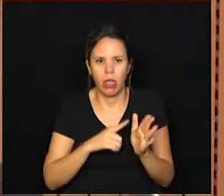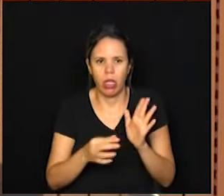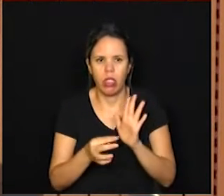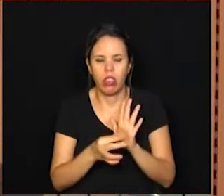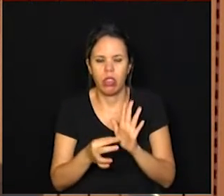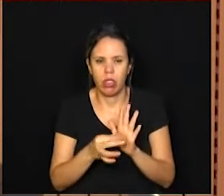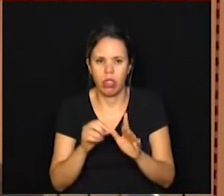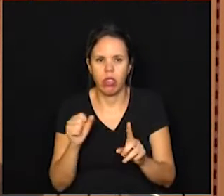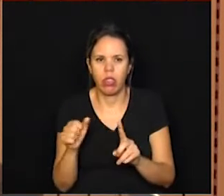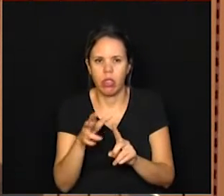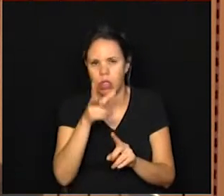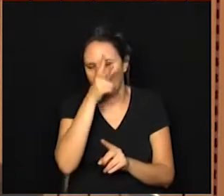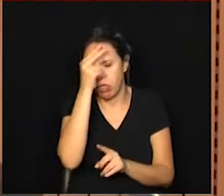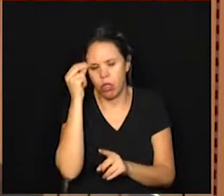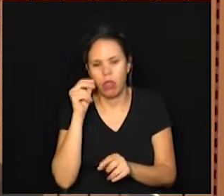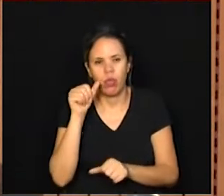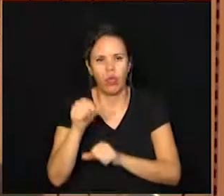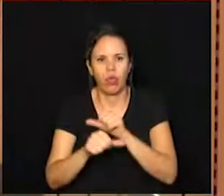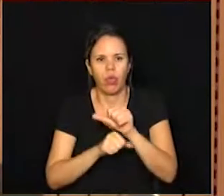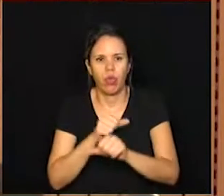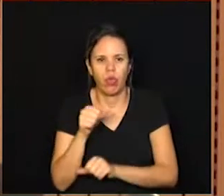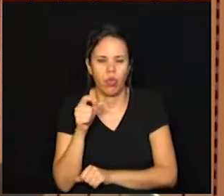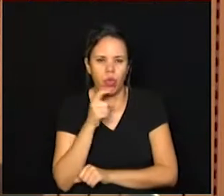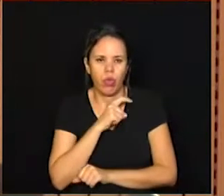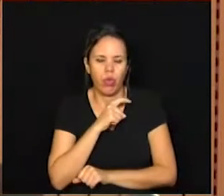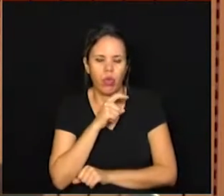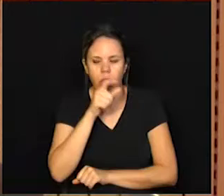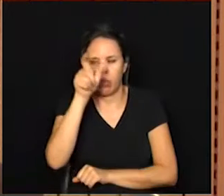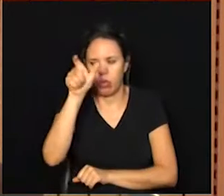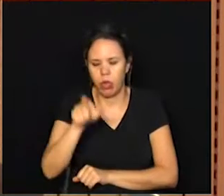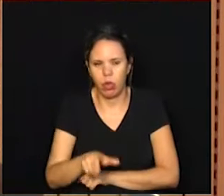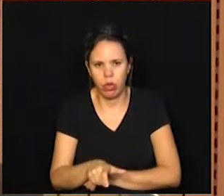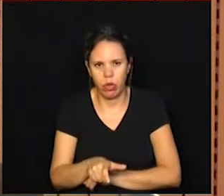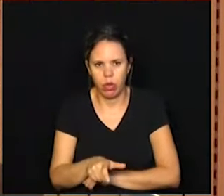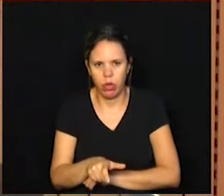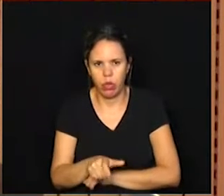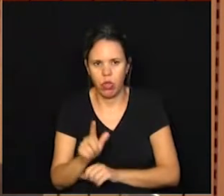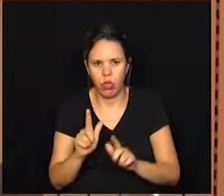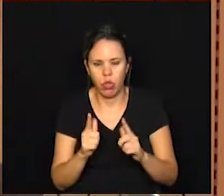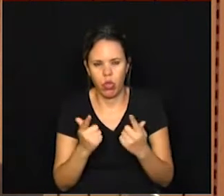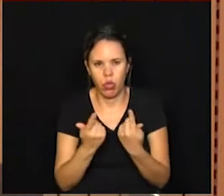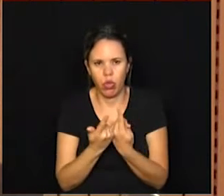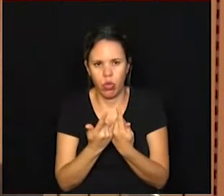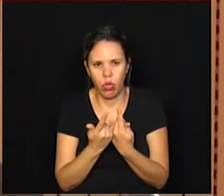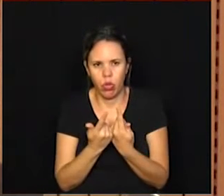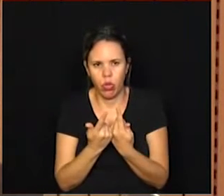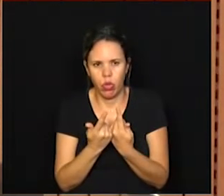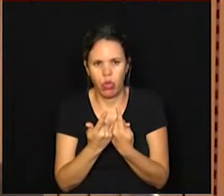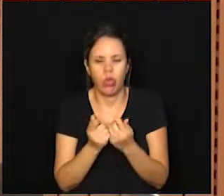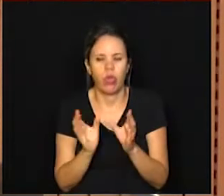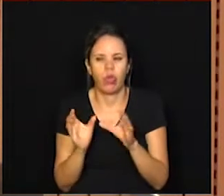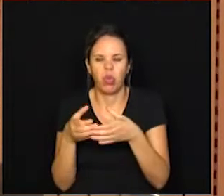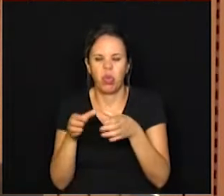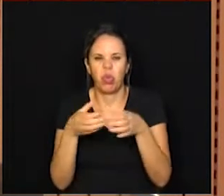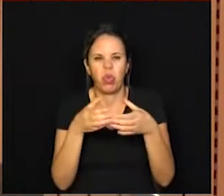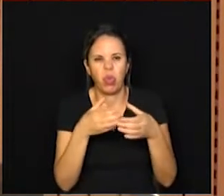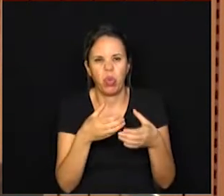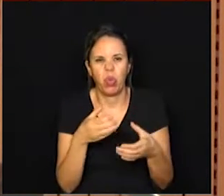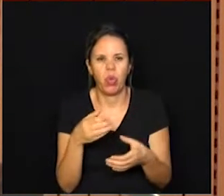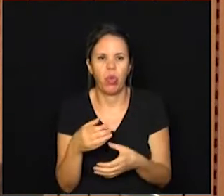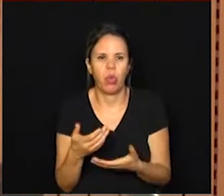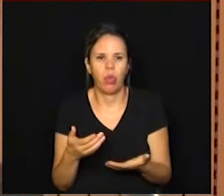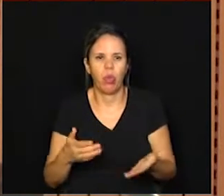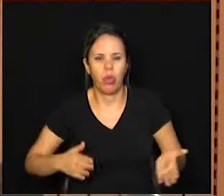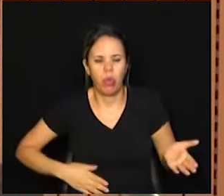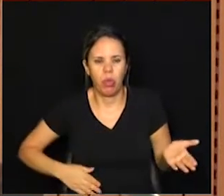que foram distorcidas por pessoas, por grupos, por facções e pela